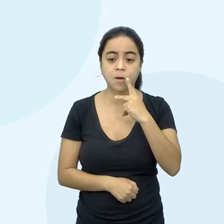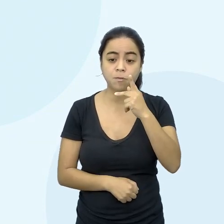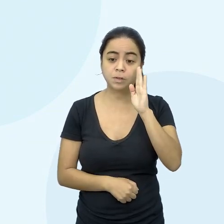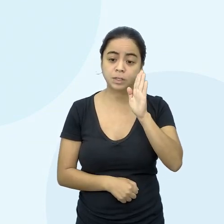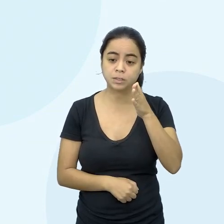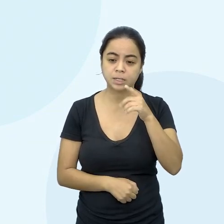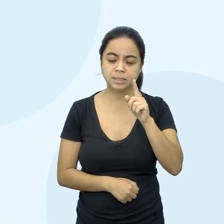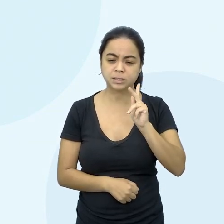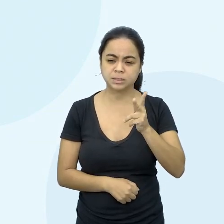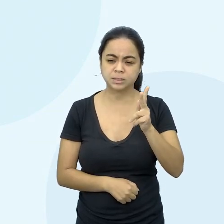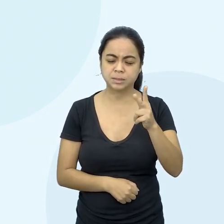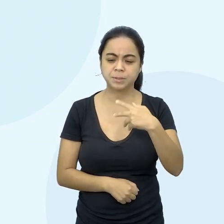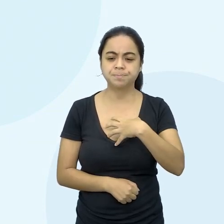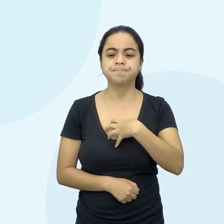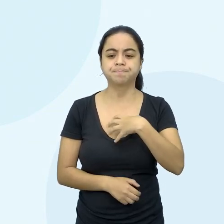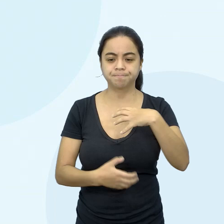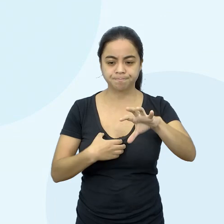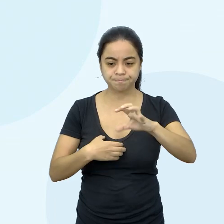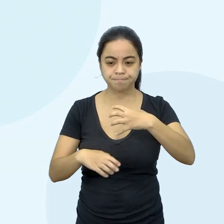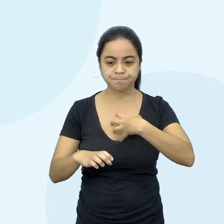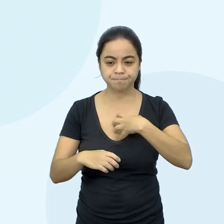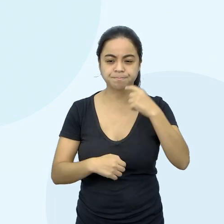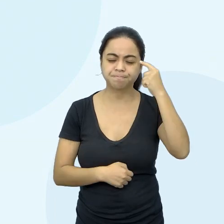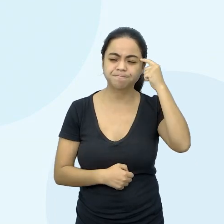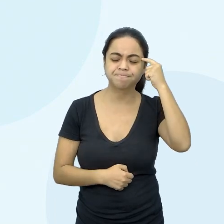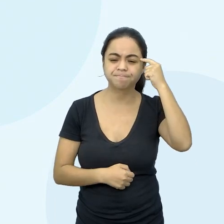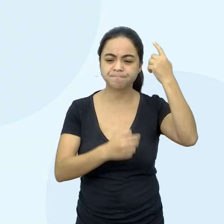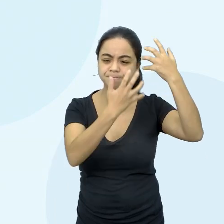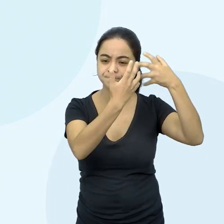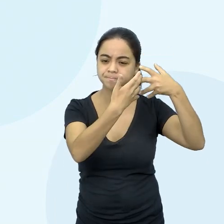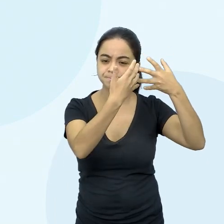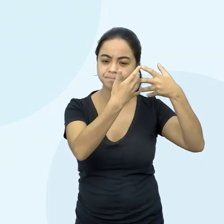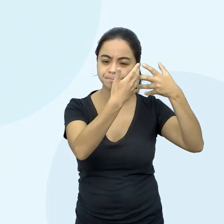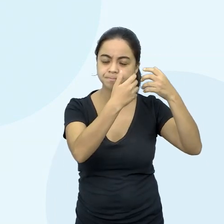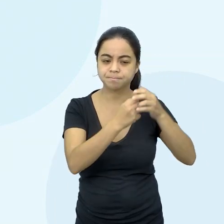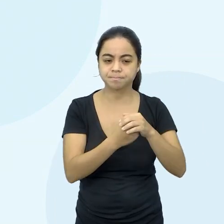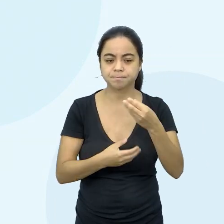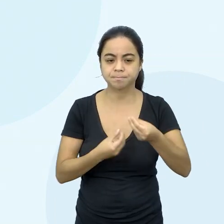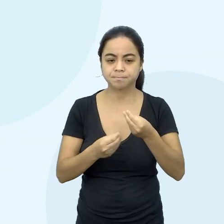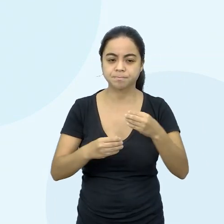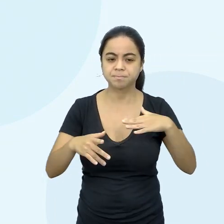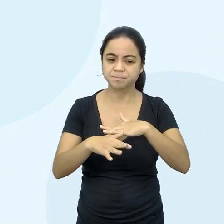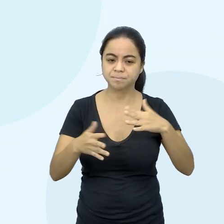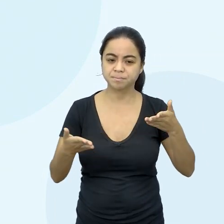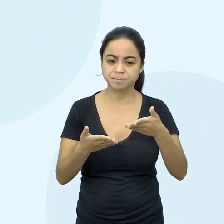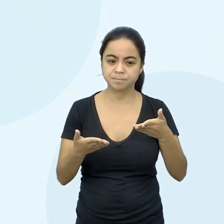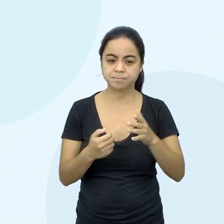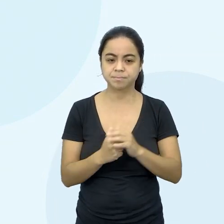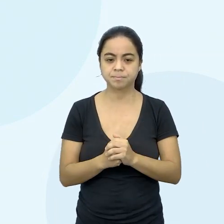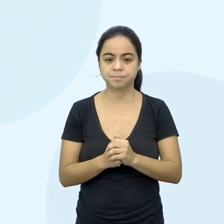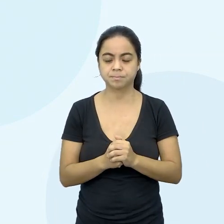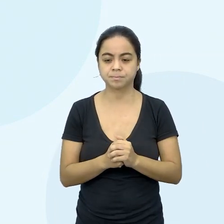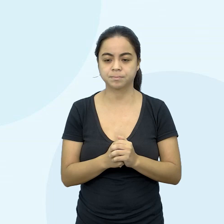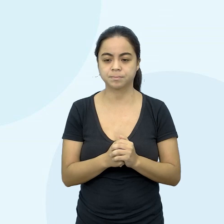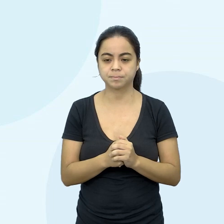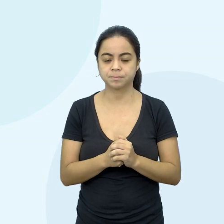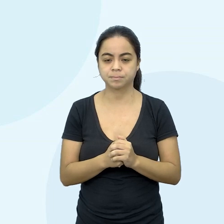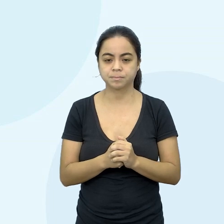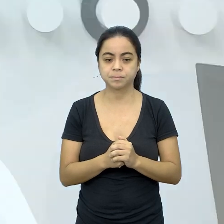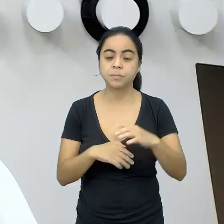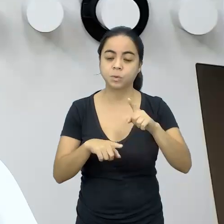uma sensibilização inicial, né, para a gente começar a pensar, né, nessa movimentação aqui do